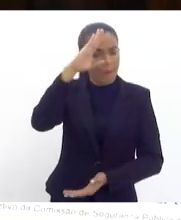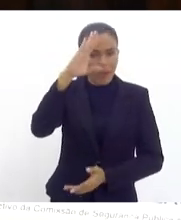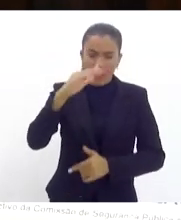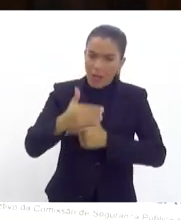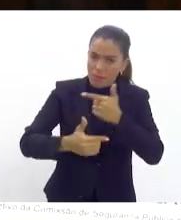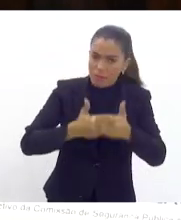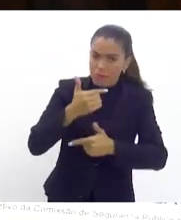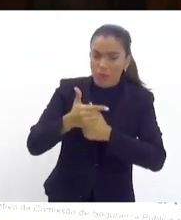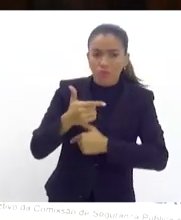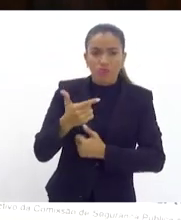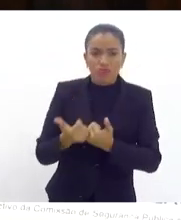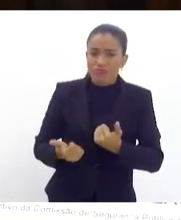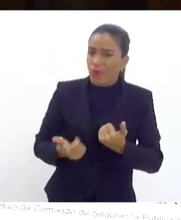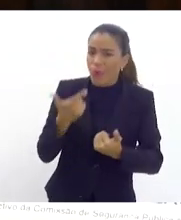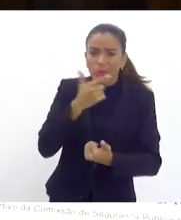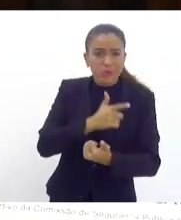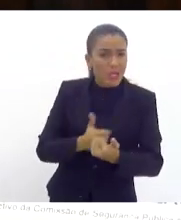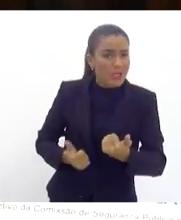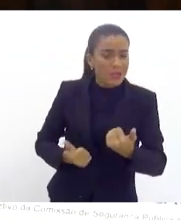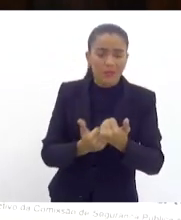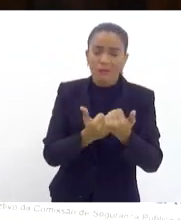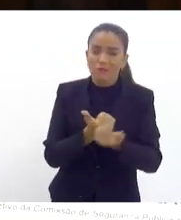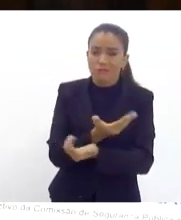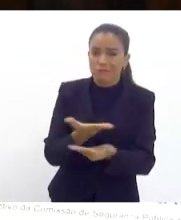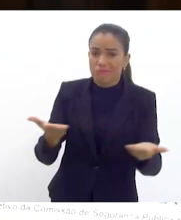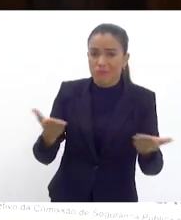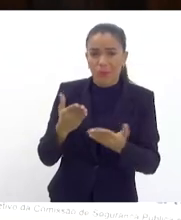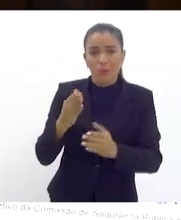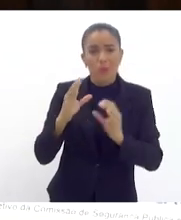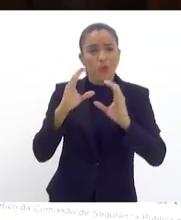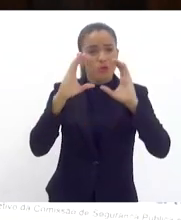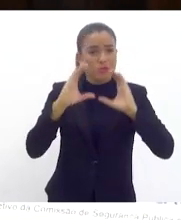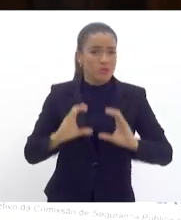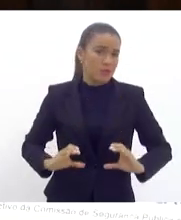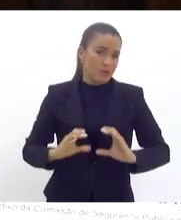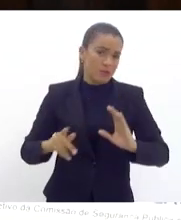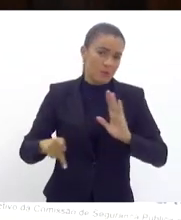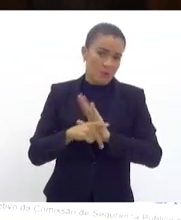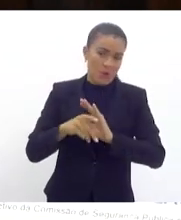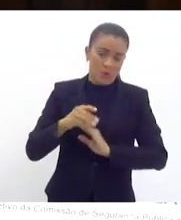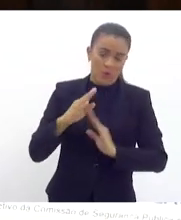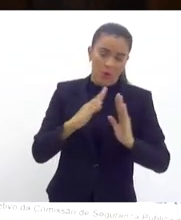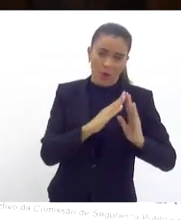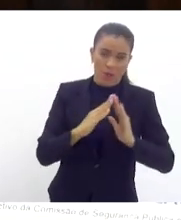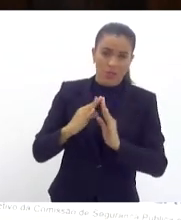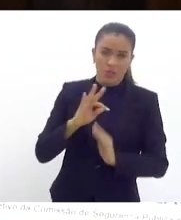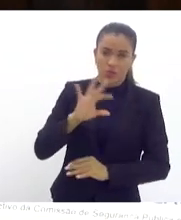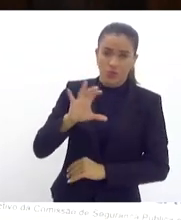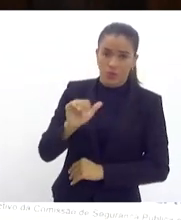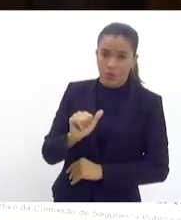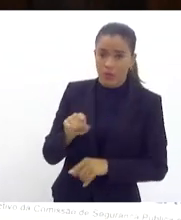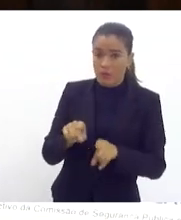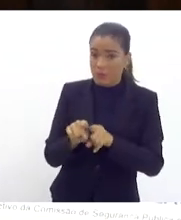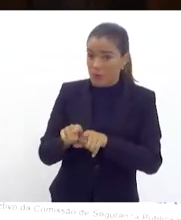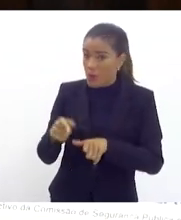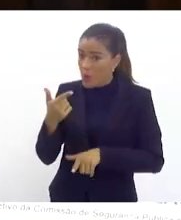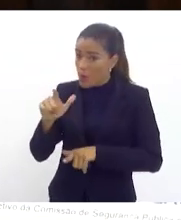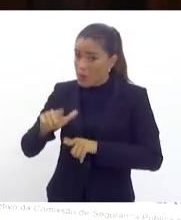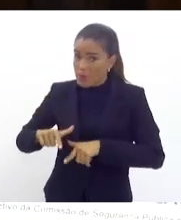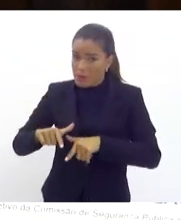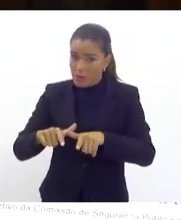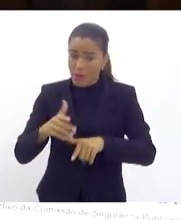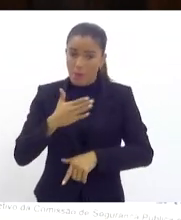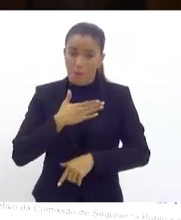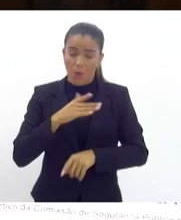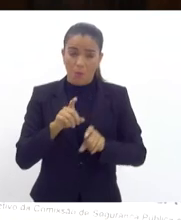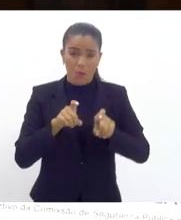poder dar sustentação necessária para o cidadão da Tijuca ali em frente a sua base e aí eu falo por outra iniciativa do meu mandato